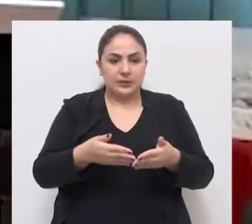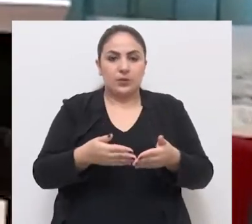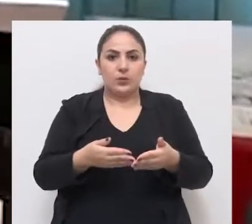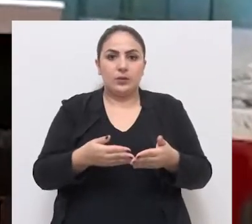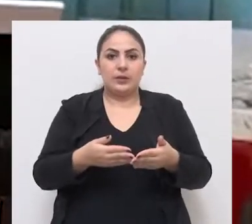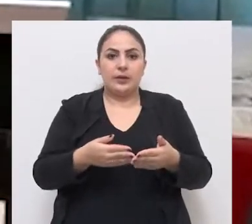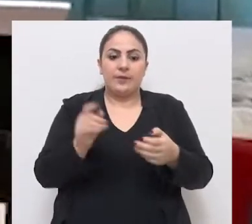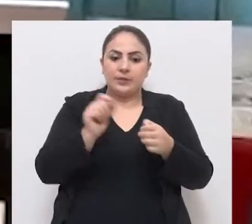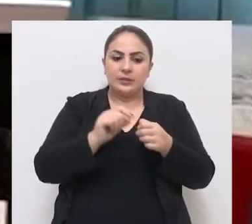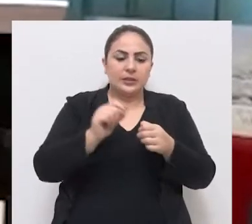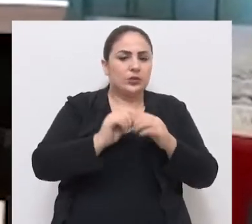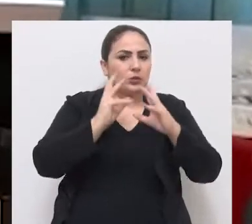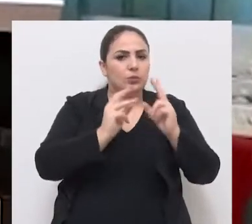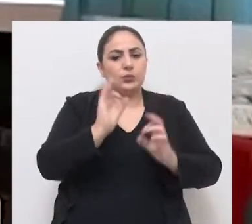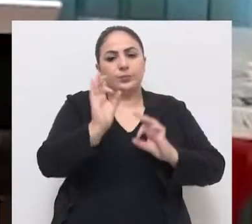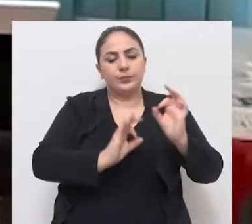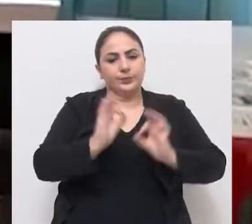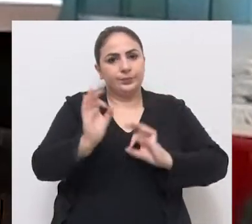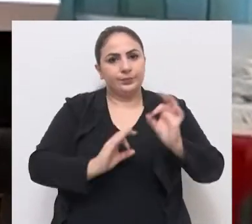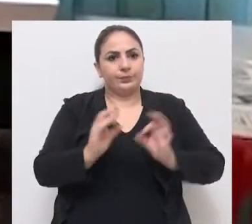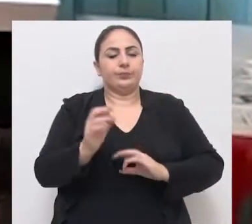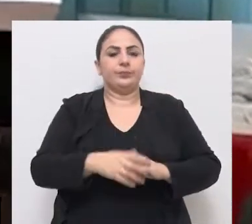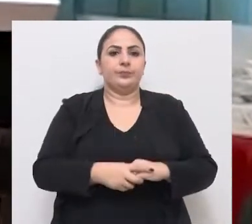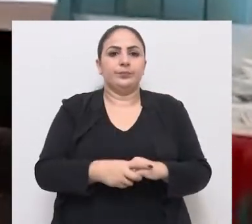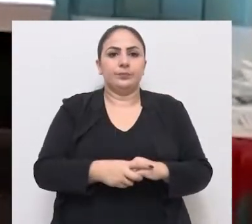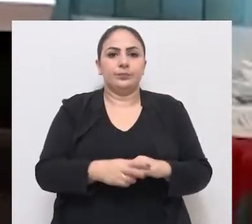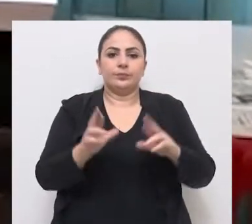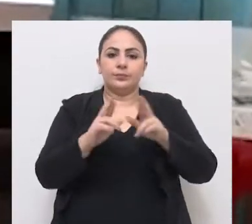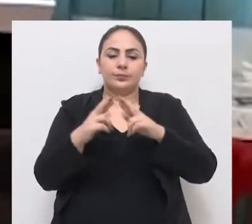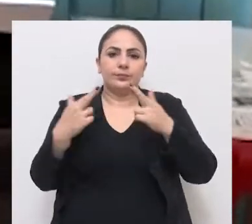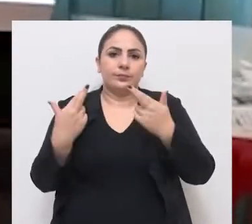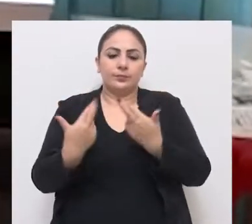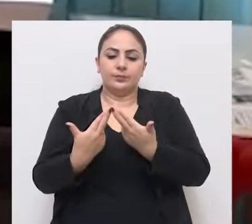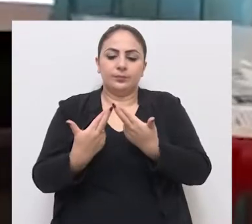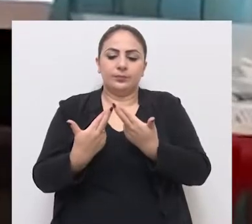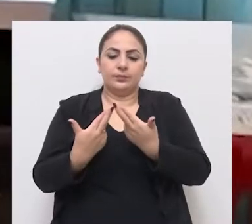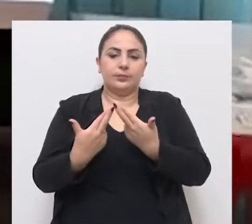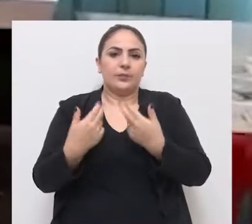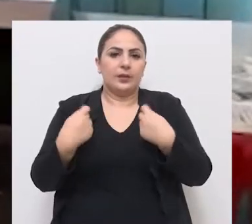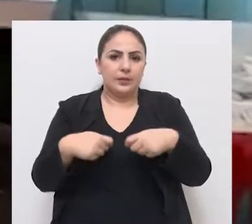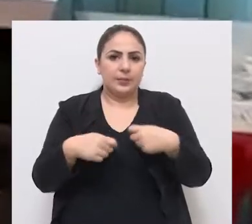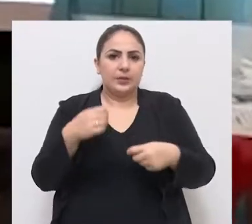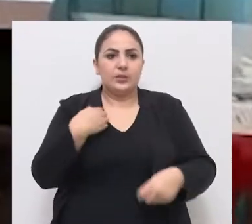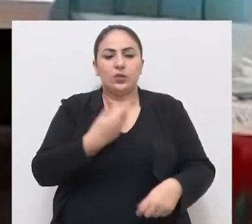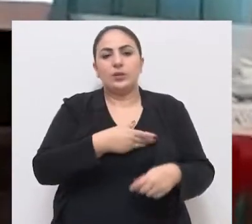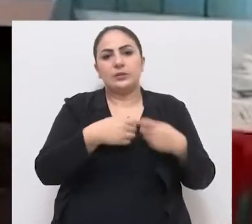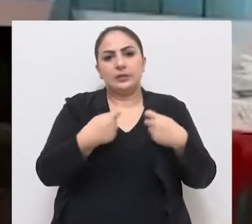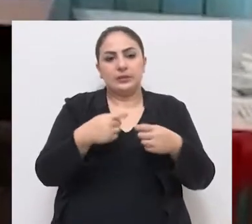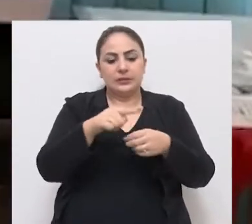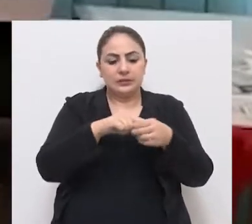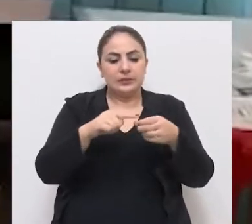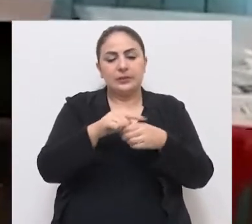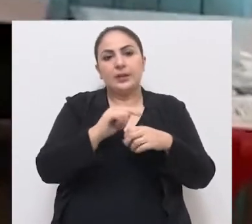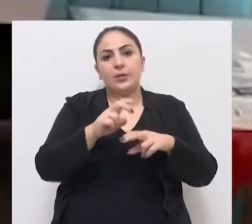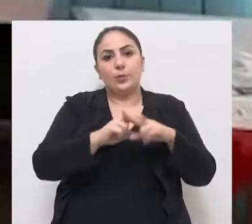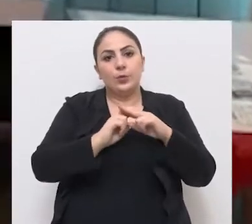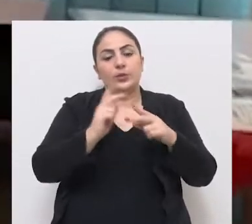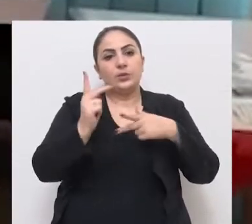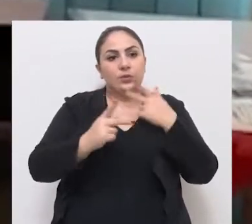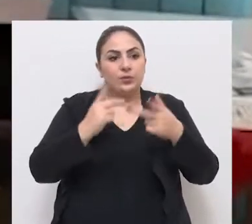por despachar os projetos, reuniões das demandas da nossa cidade.